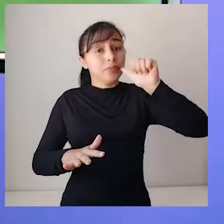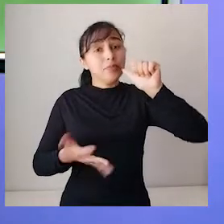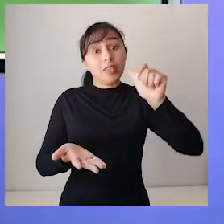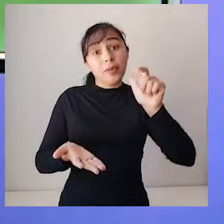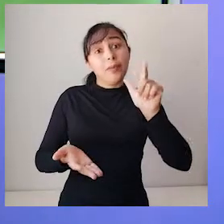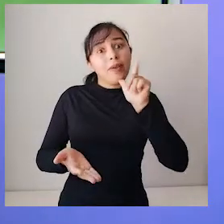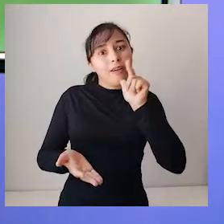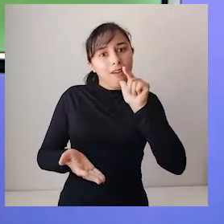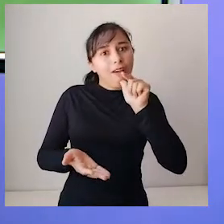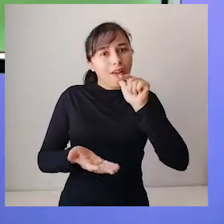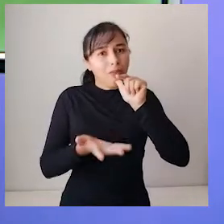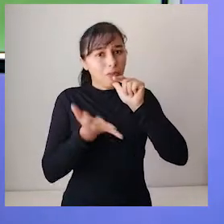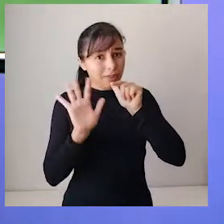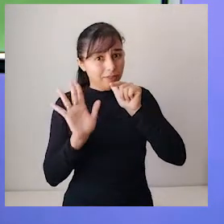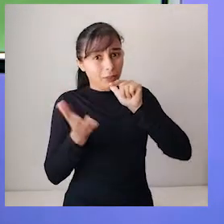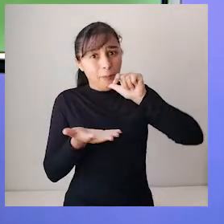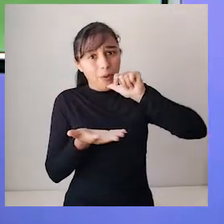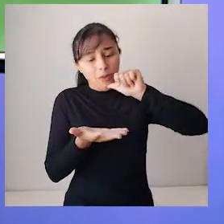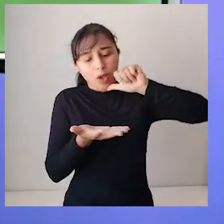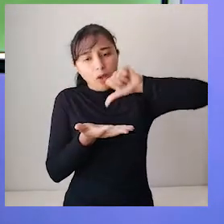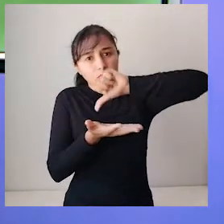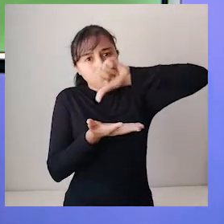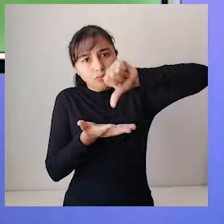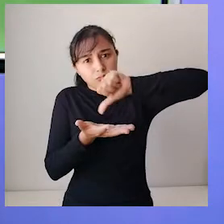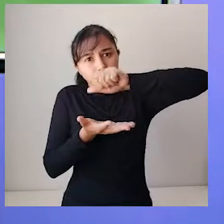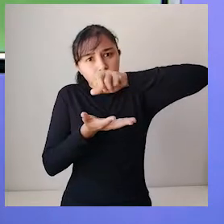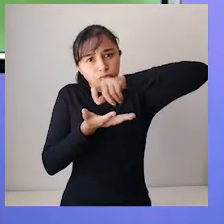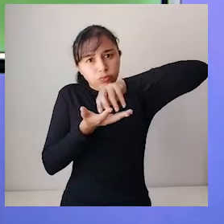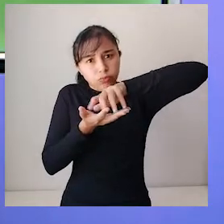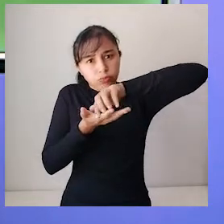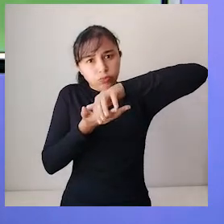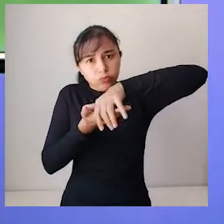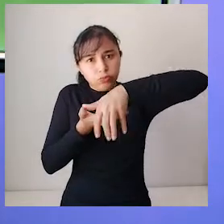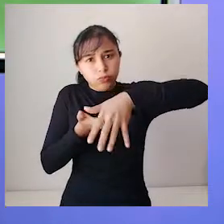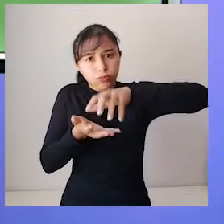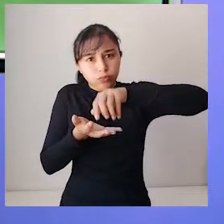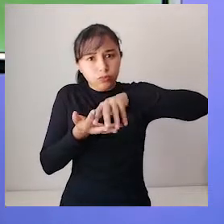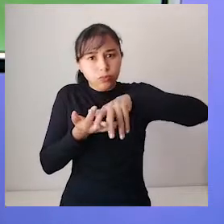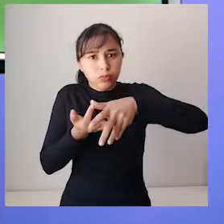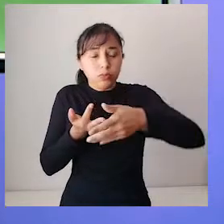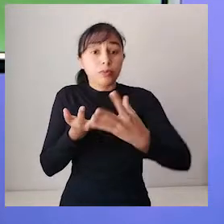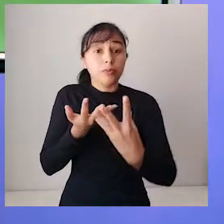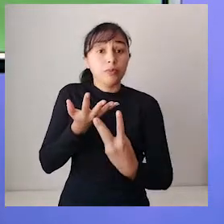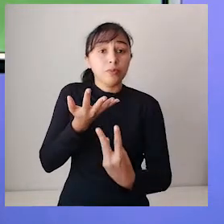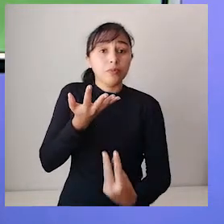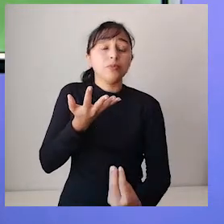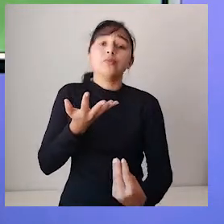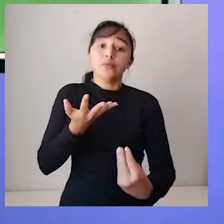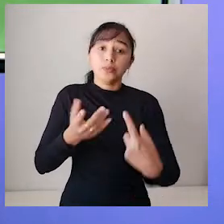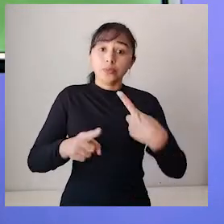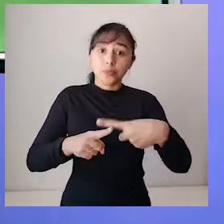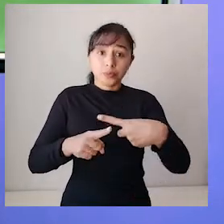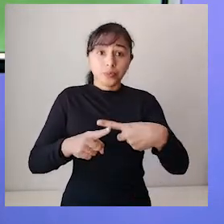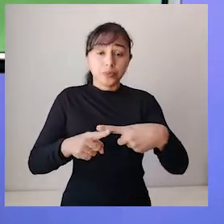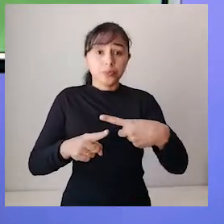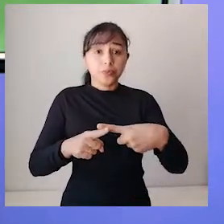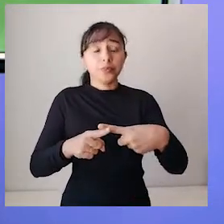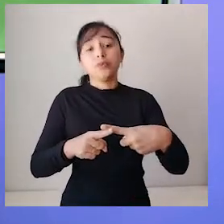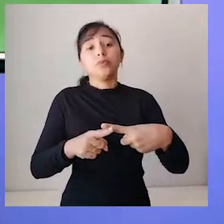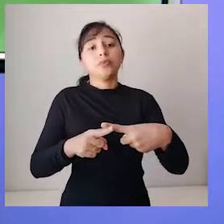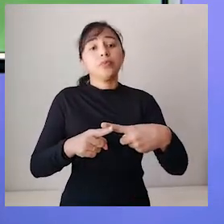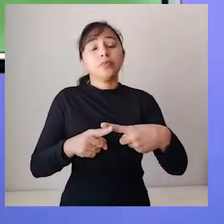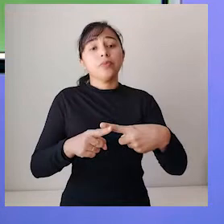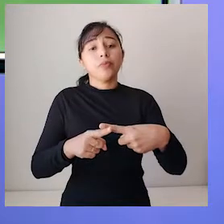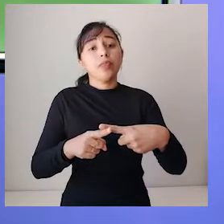a água na forma líquida em nossa mão, por exemplo, ela vai escorrer por entre os dedos. Isso